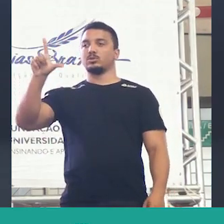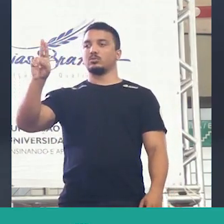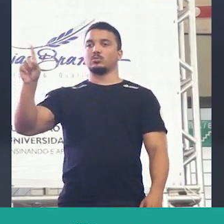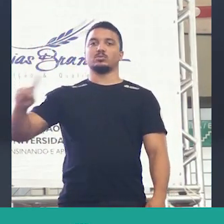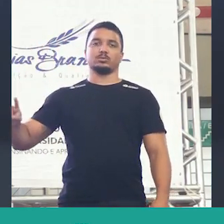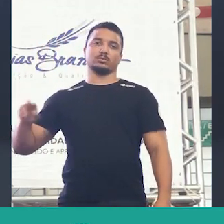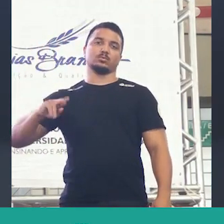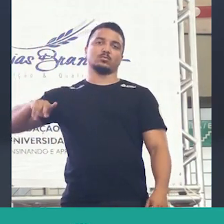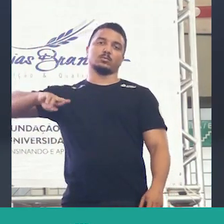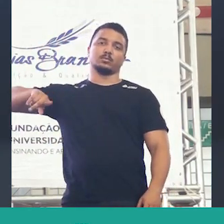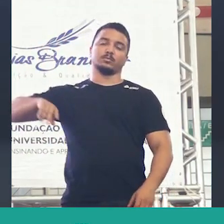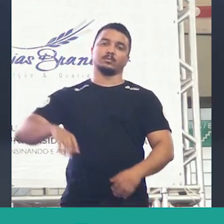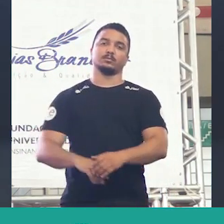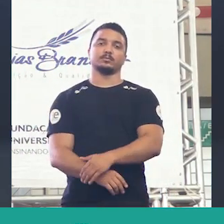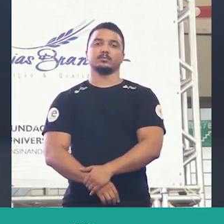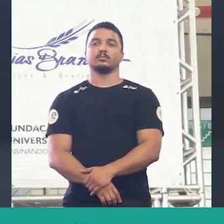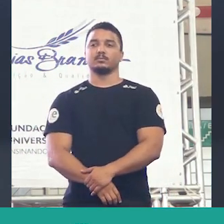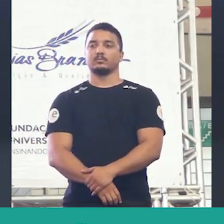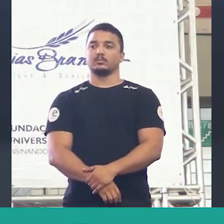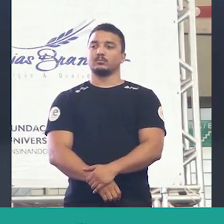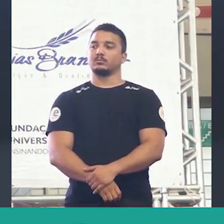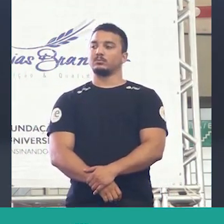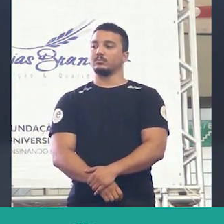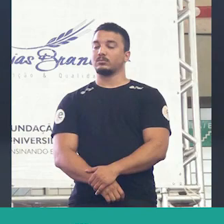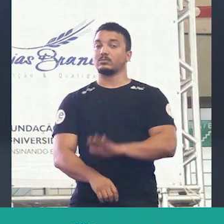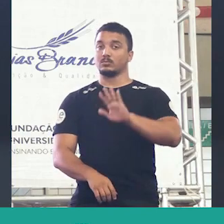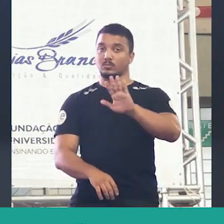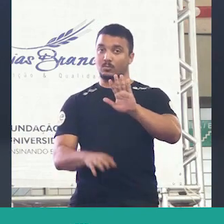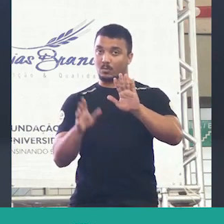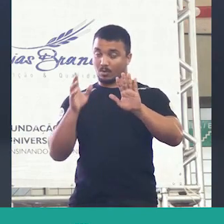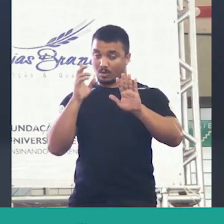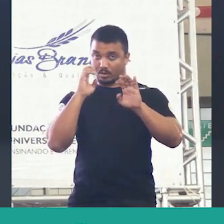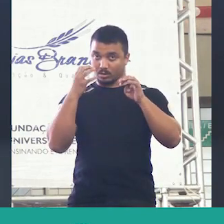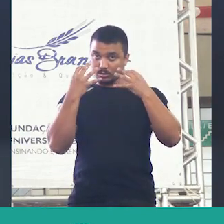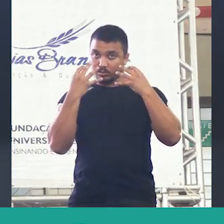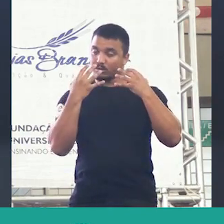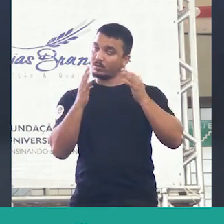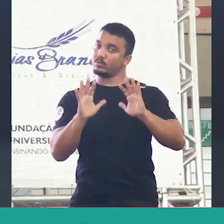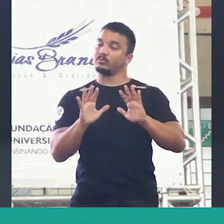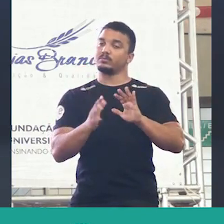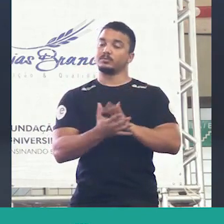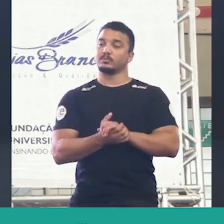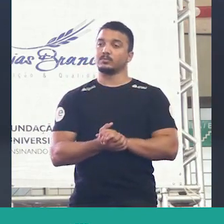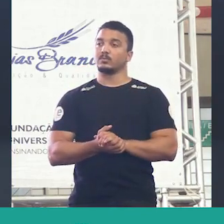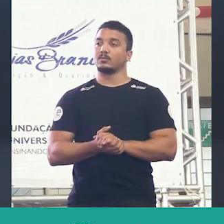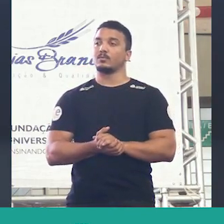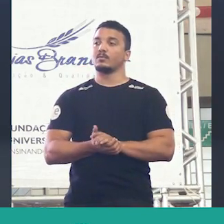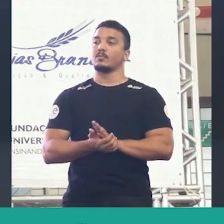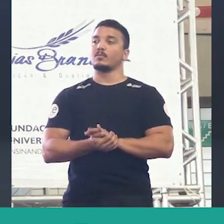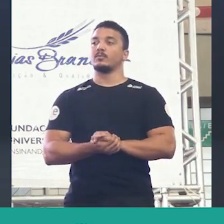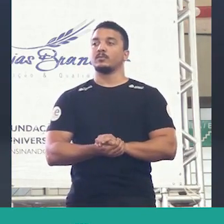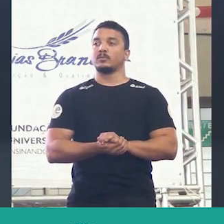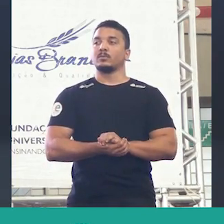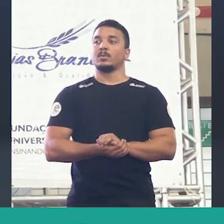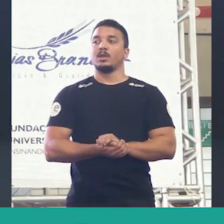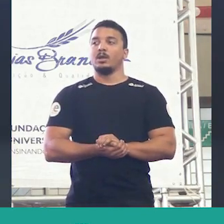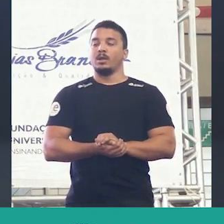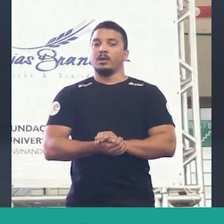luz. Foi claro? Beleza. Aí preste atenção, preste atenção.